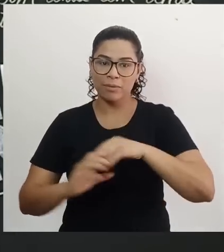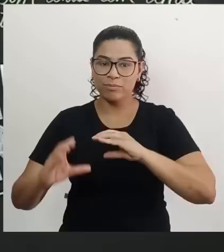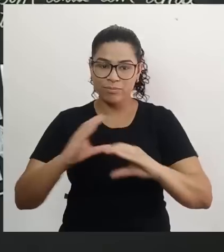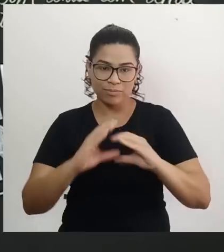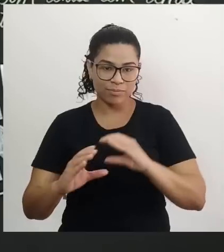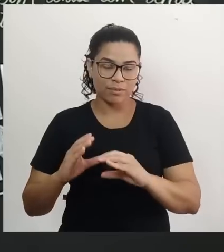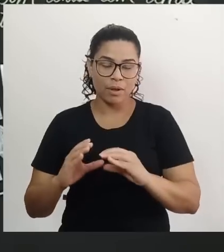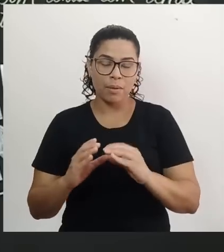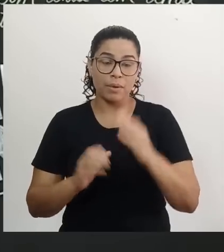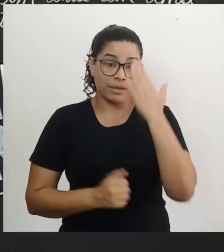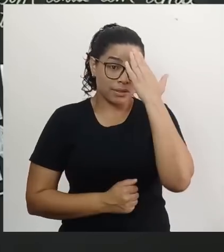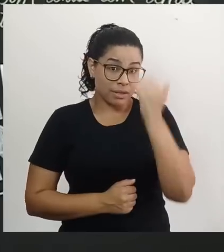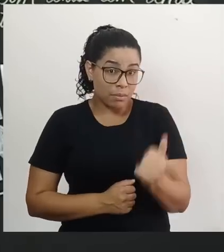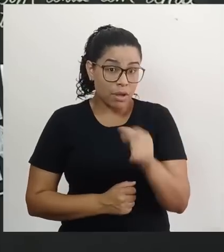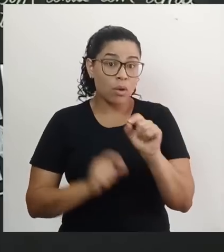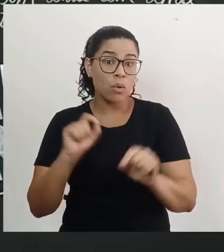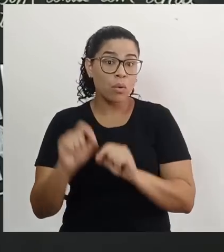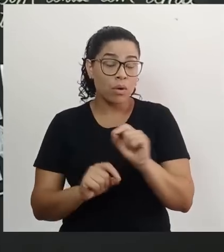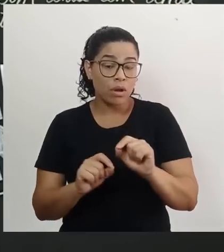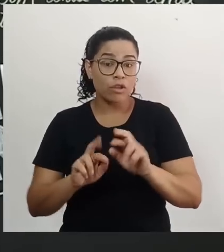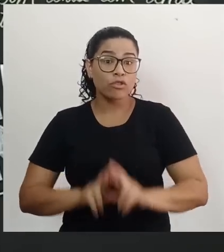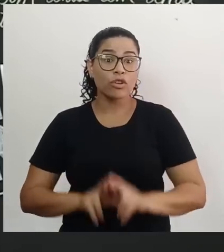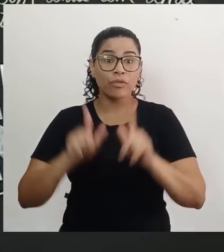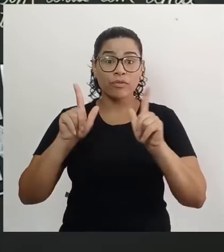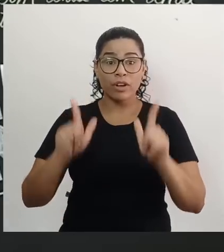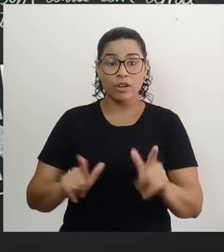gente consiga diferenciar bem o que é um fato, o que é uma